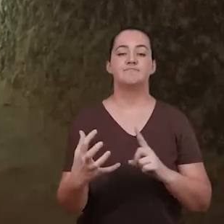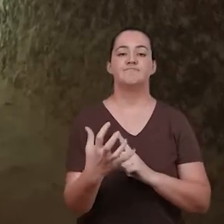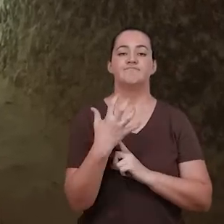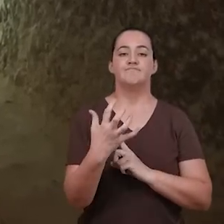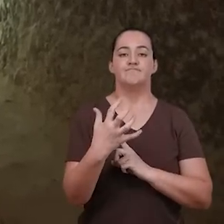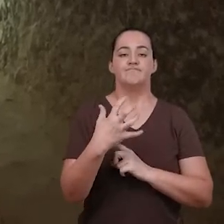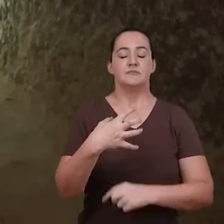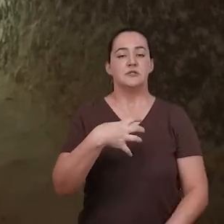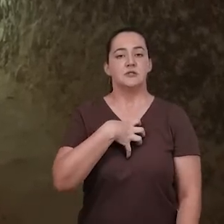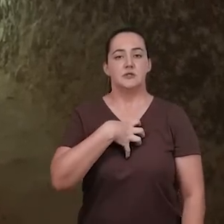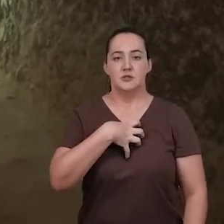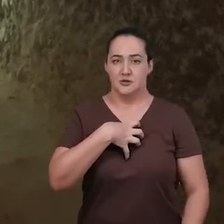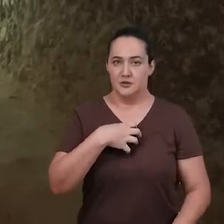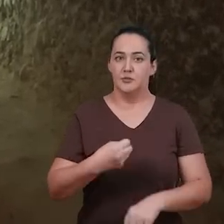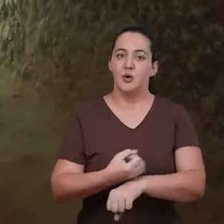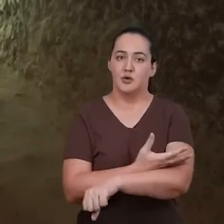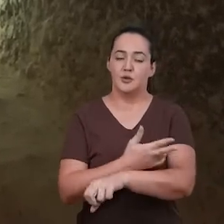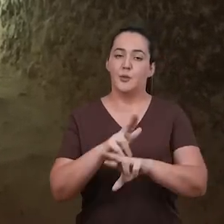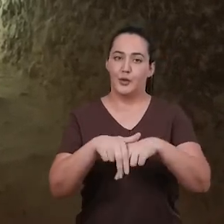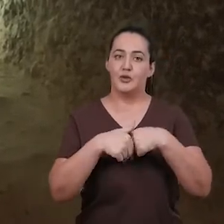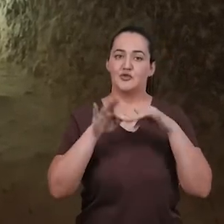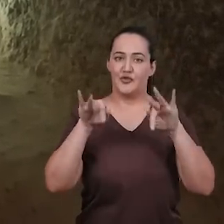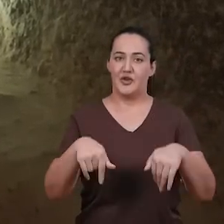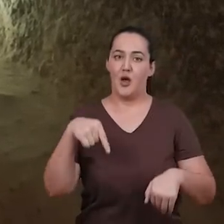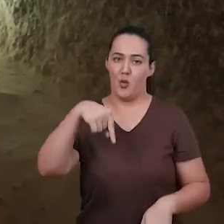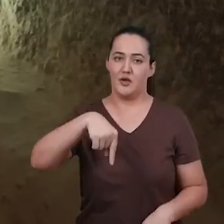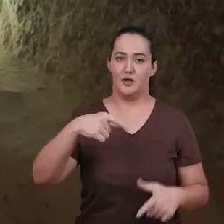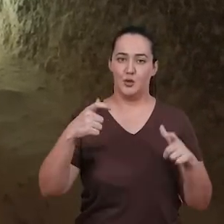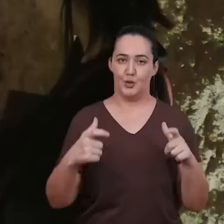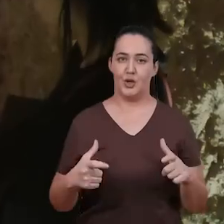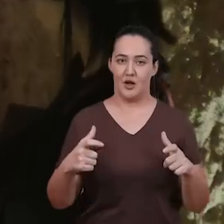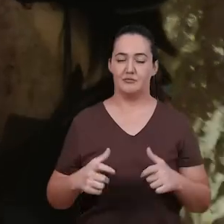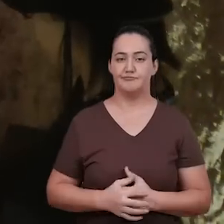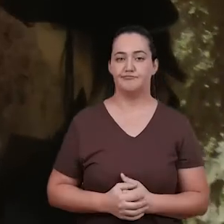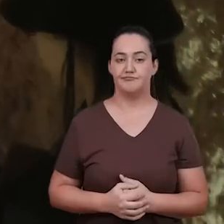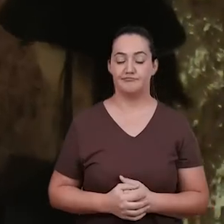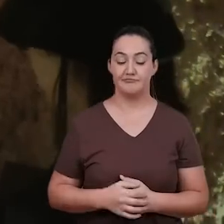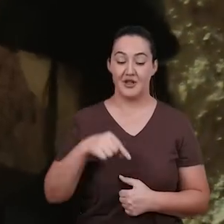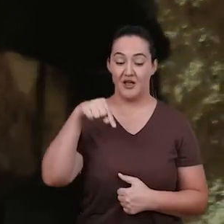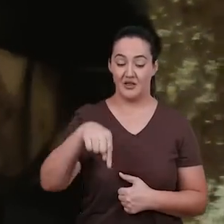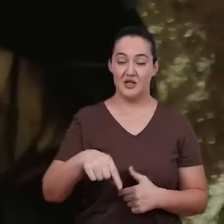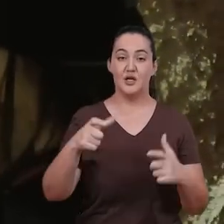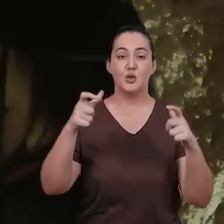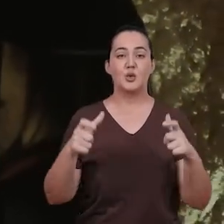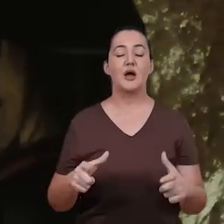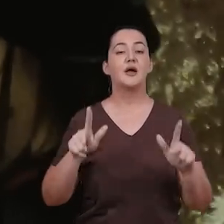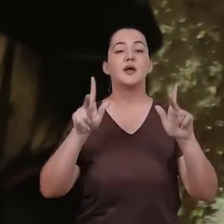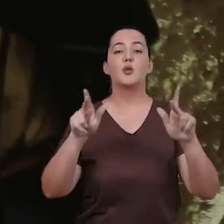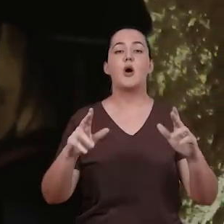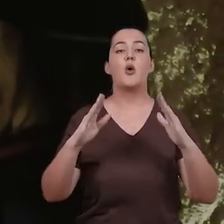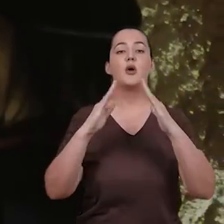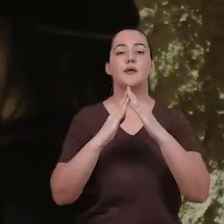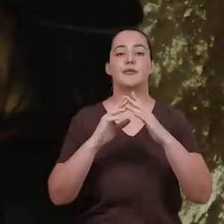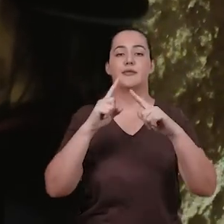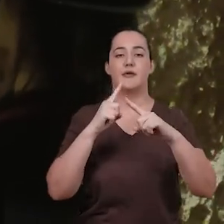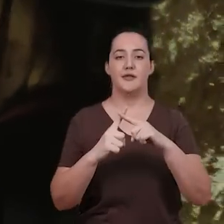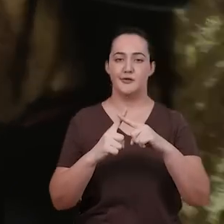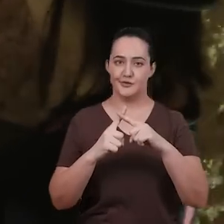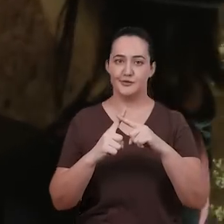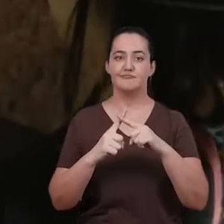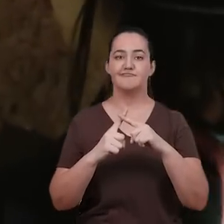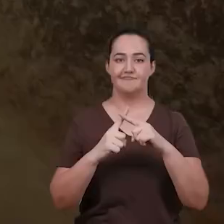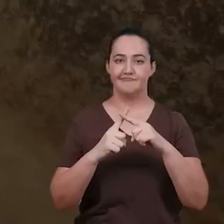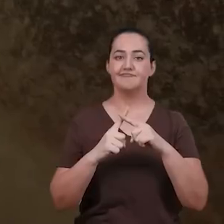comigo. E é aqui que eu quero terminar o nosso bate-papo com vocês. Aqui, nesse lugar, era a igreja da